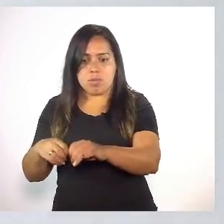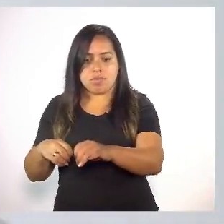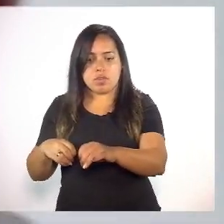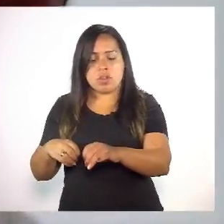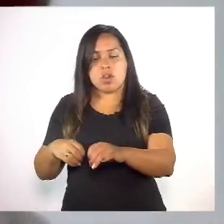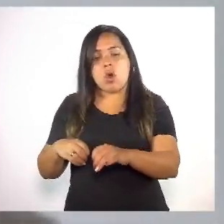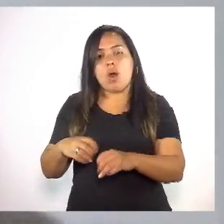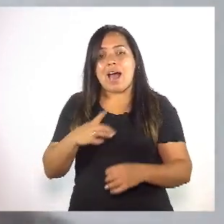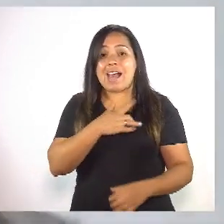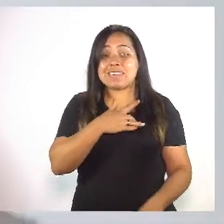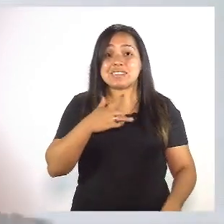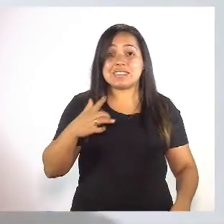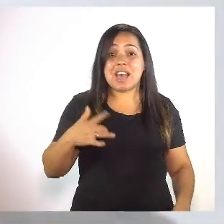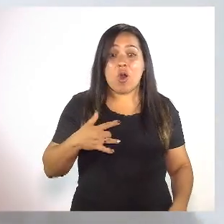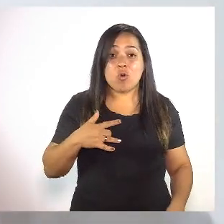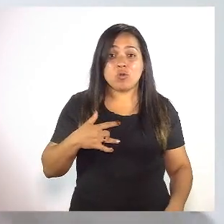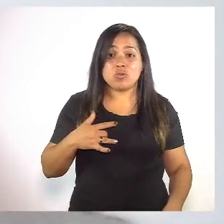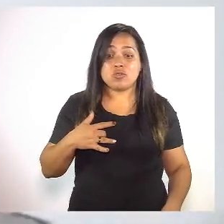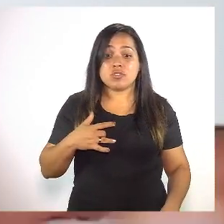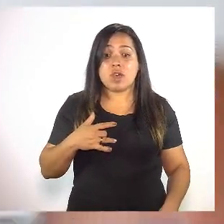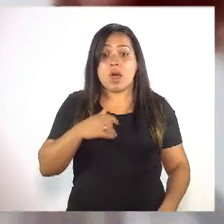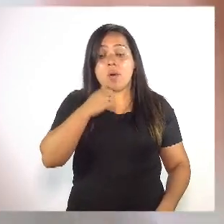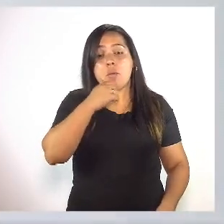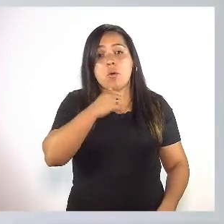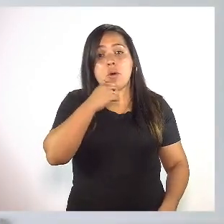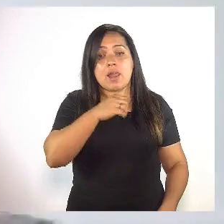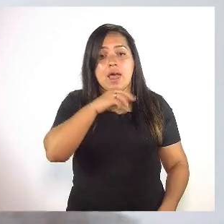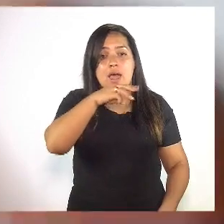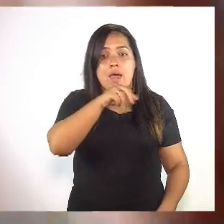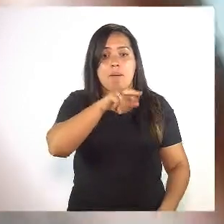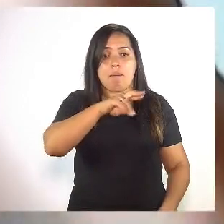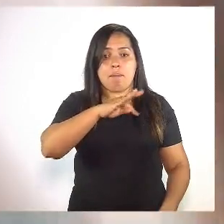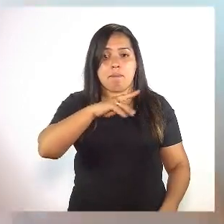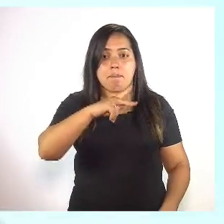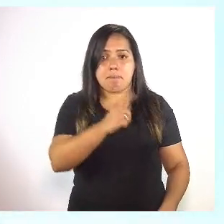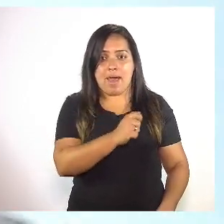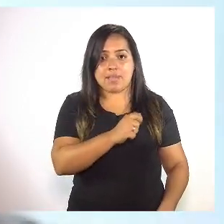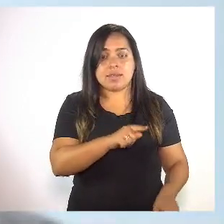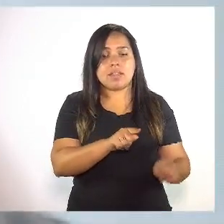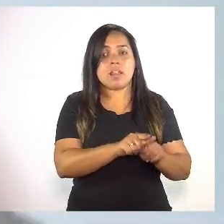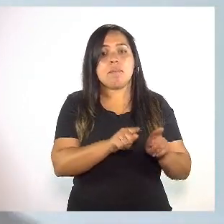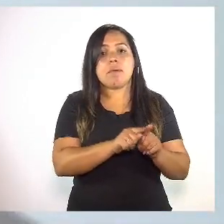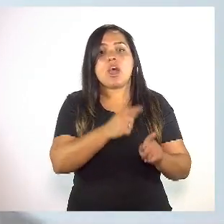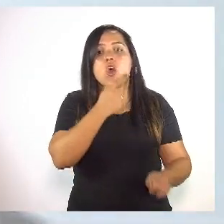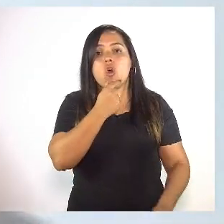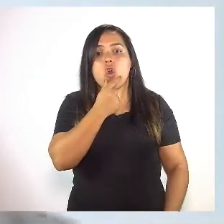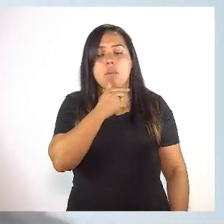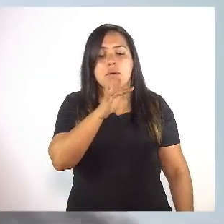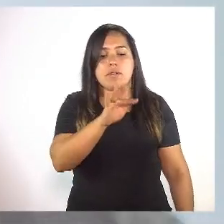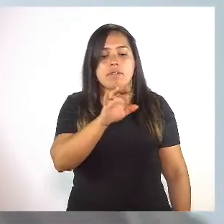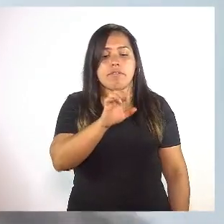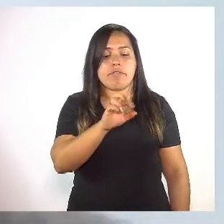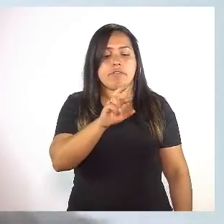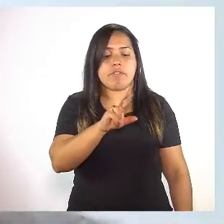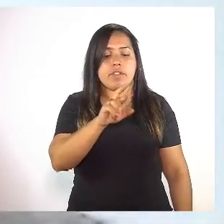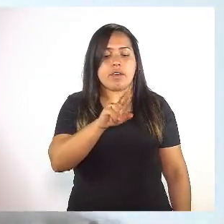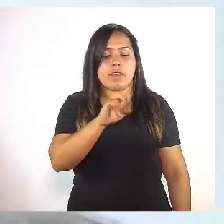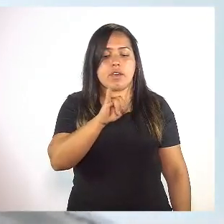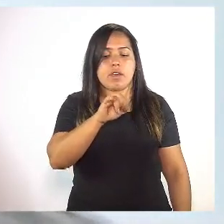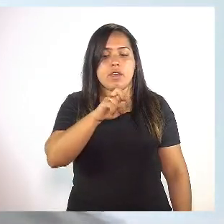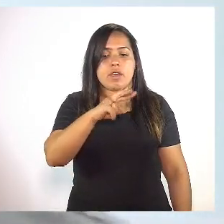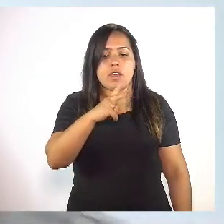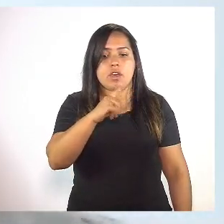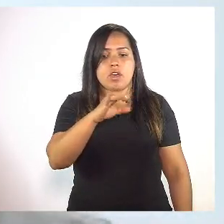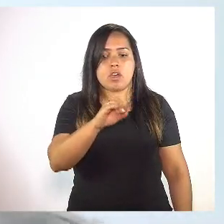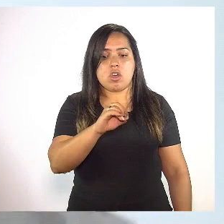caso da saúde, Marco e Ferreirinha, que lideraram um trabalho importante na Assembleia Legislativa, já me contemplaram, porque,